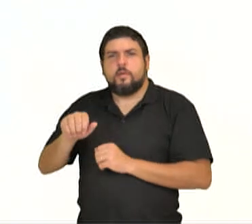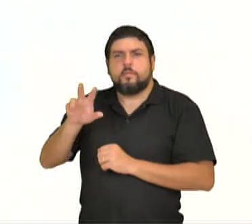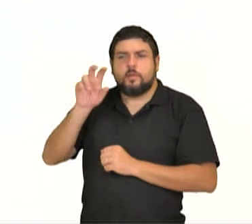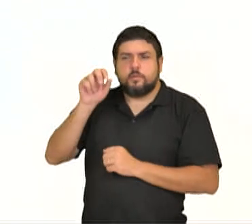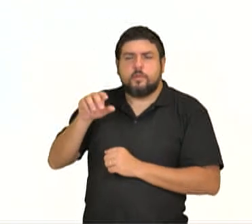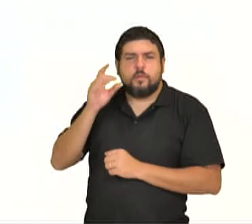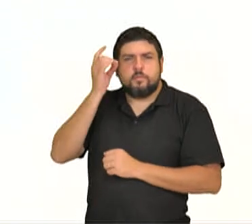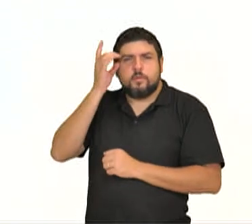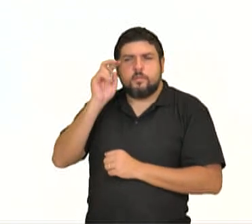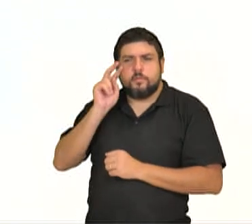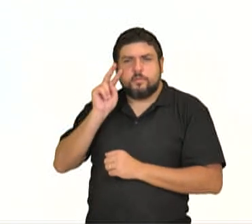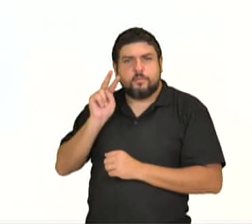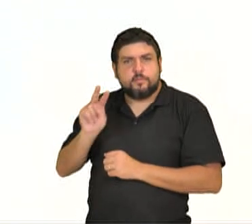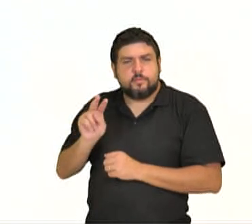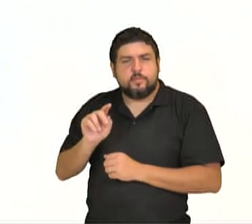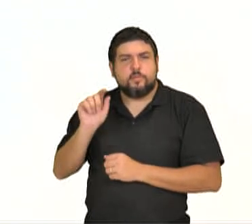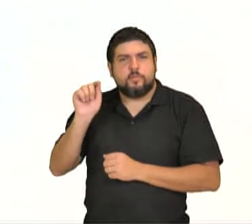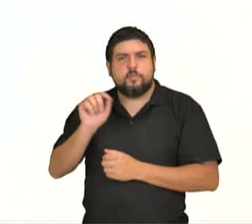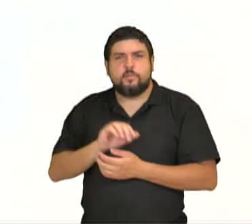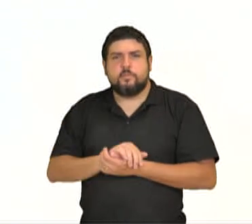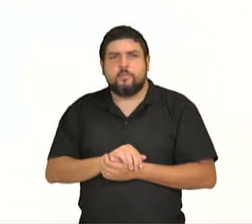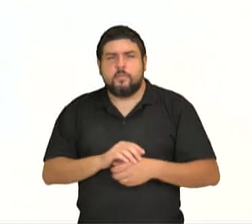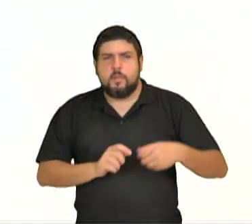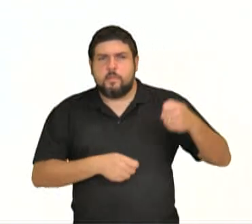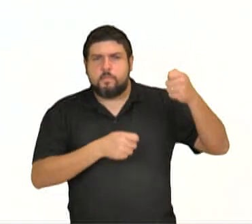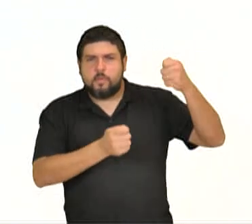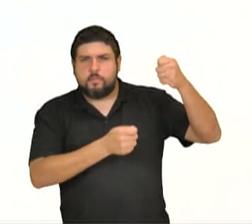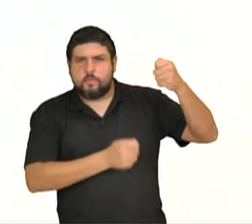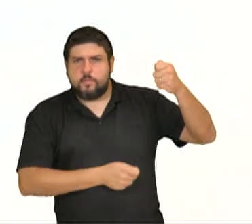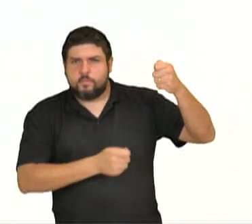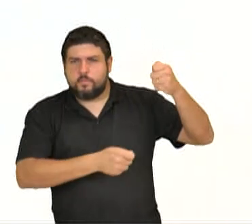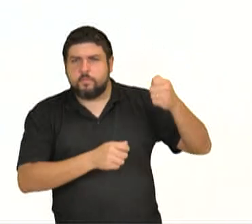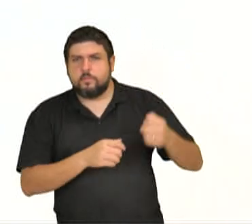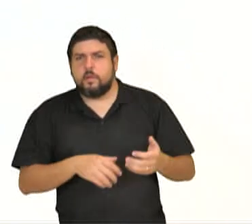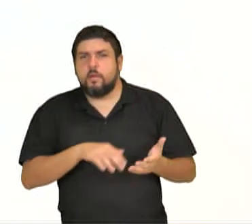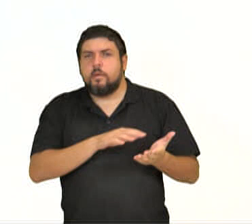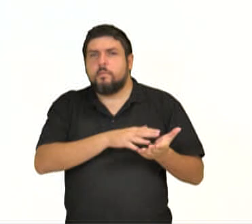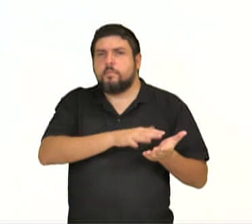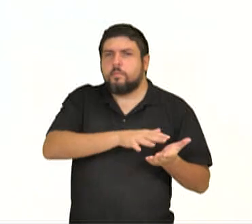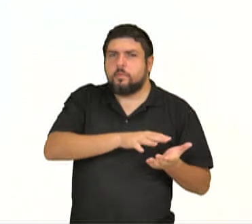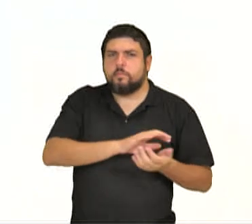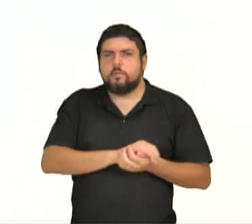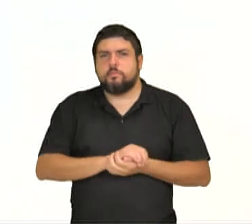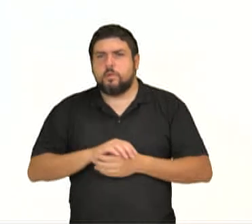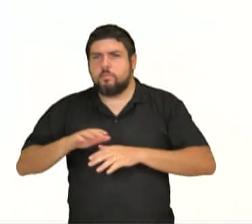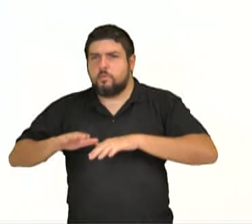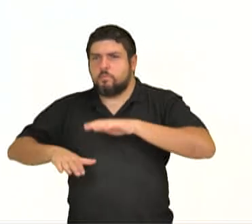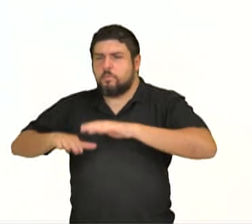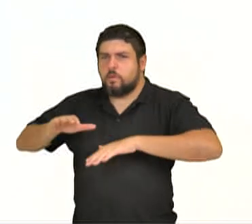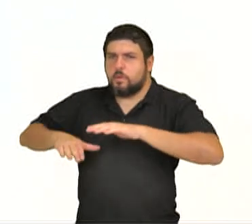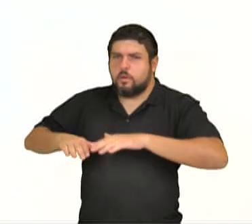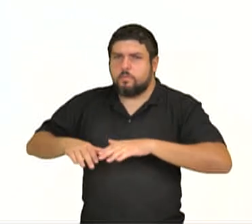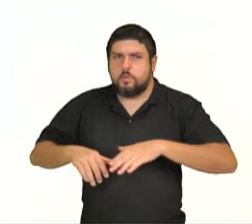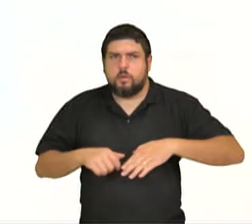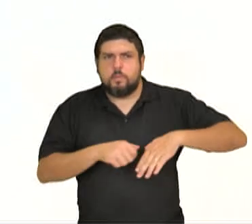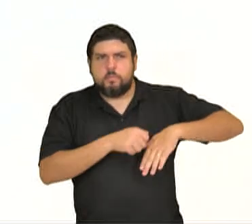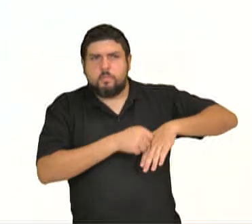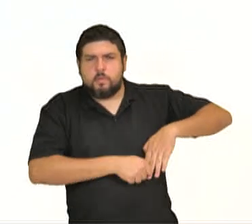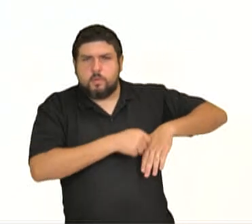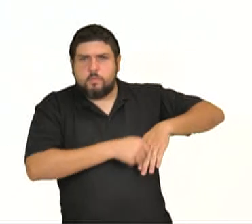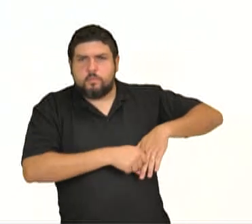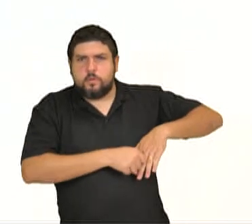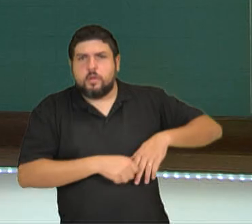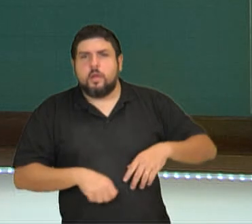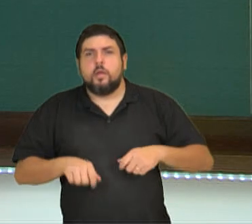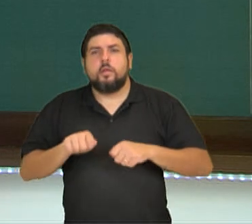de ver na roda, né, são o berimbau, o pandeiro, o atabaque, o reco-reco e o